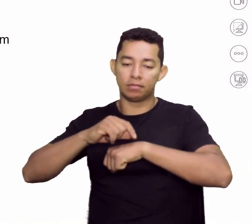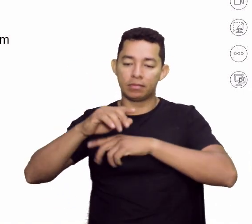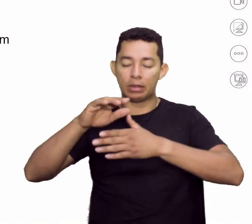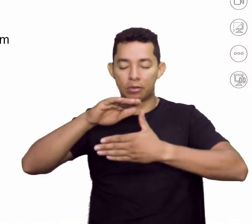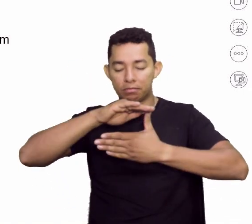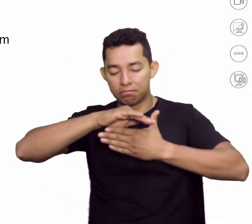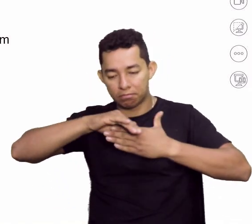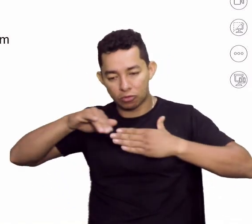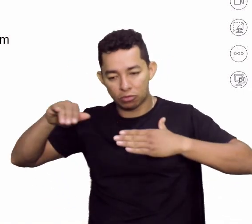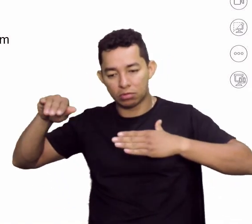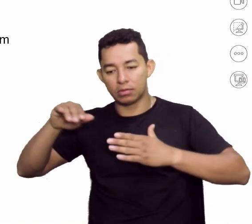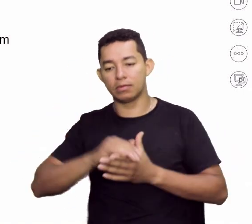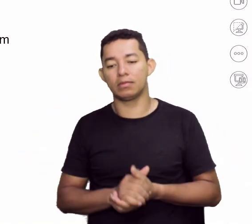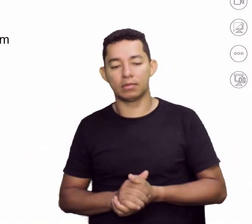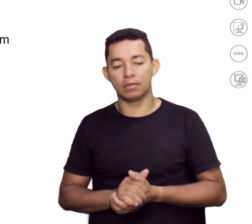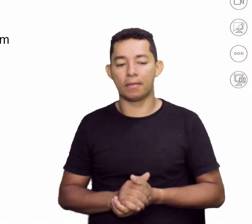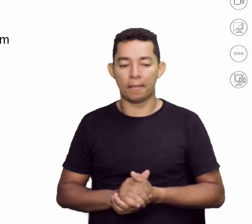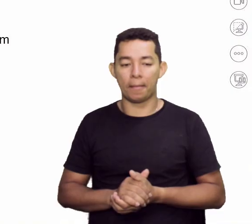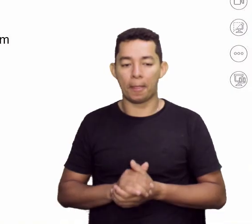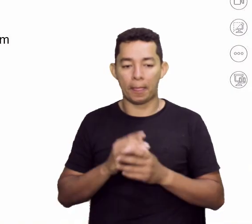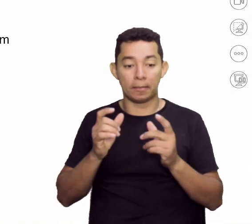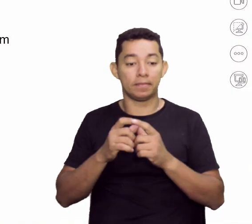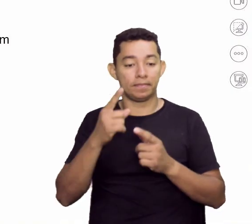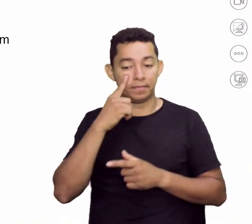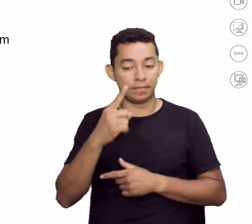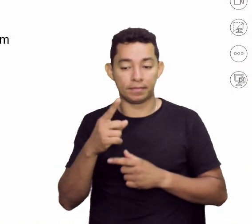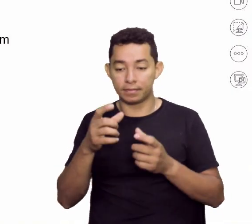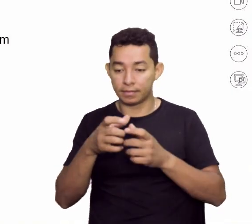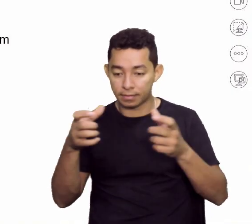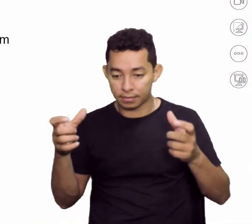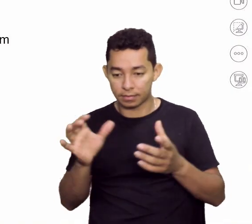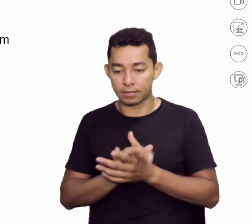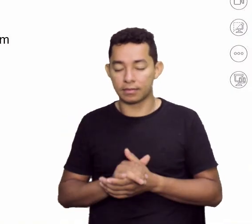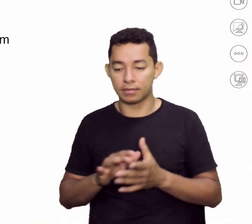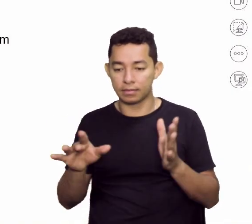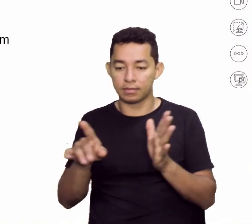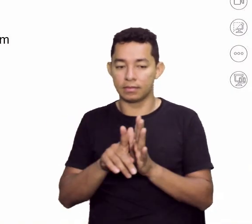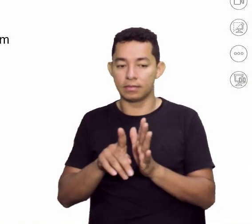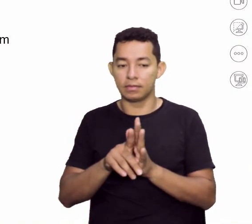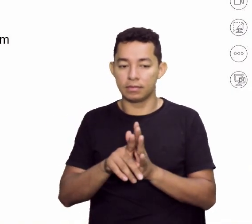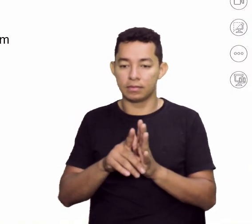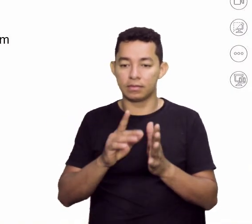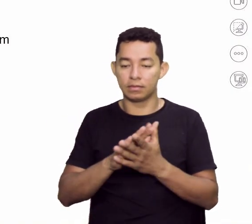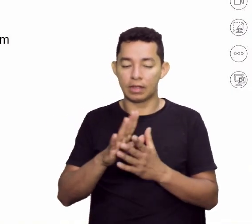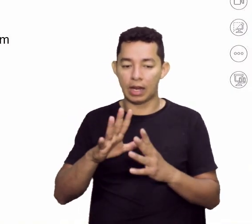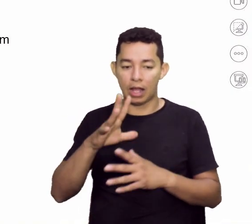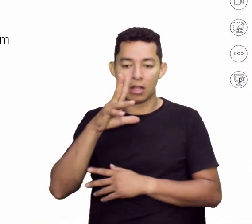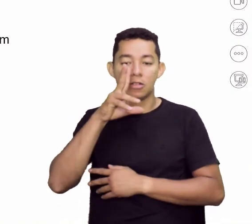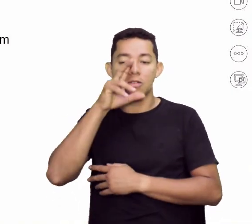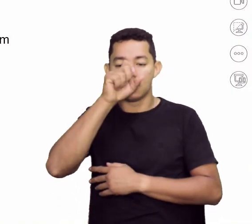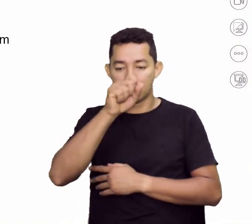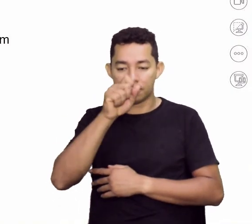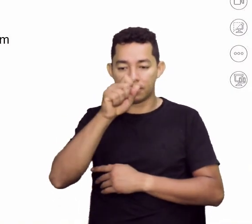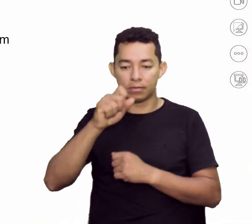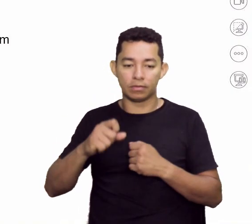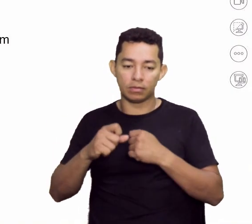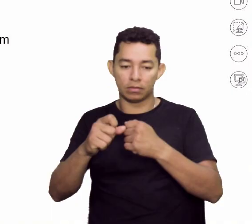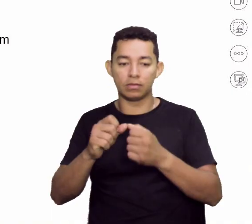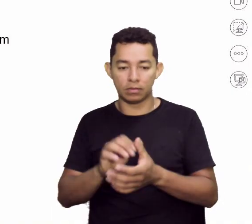vendo aí a grandiosidade da demonstração de força e de